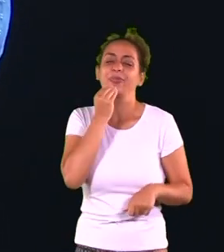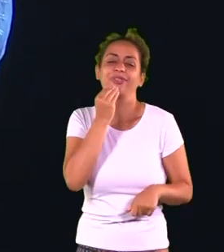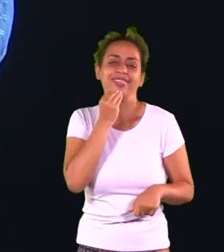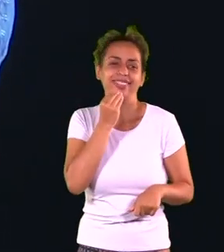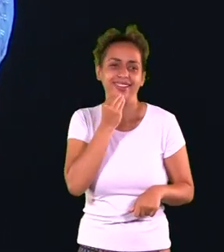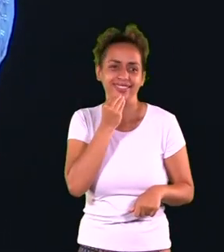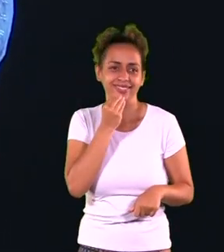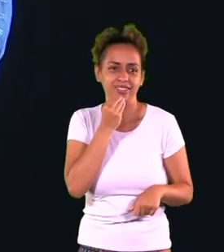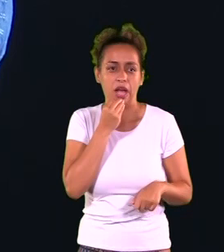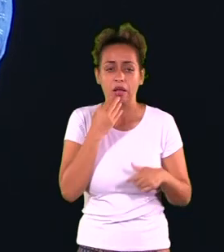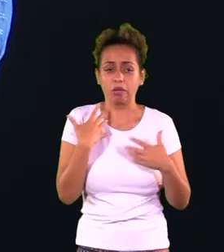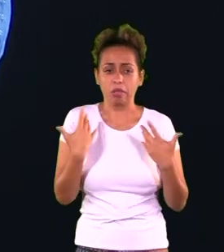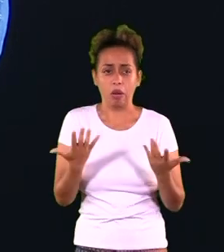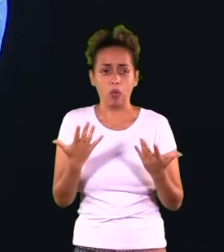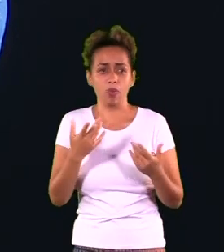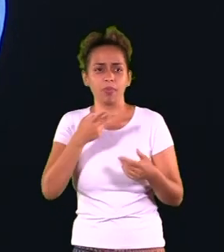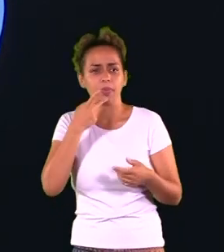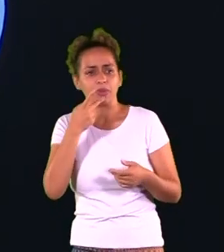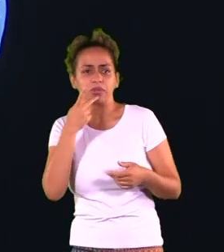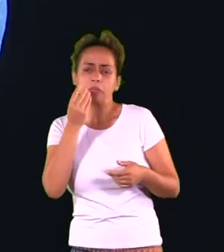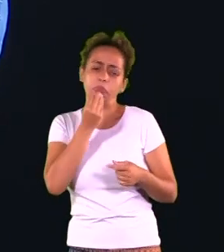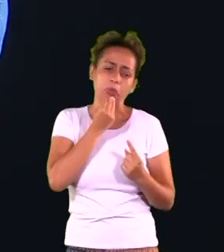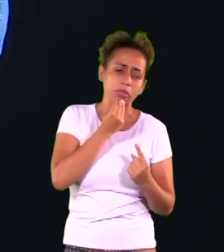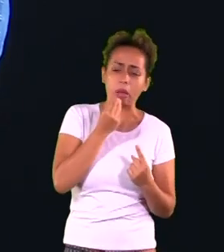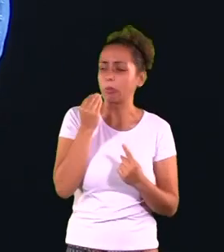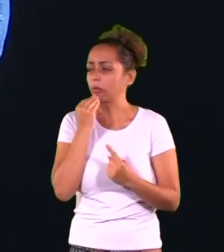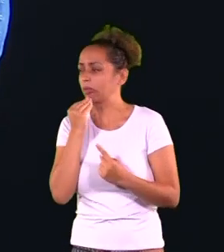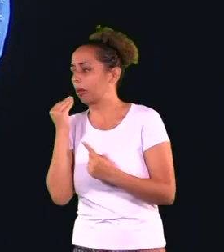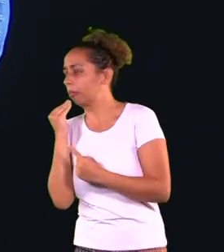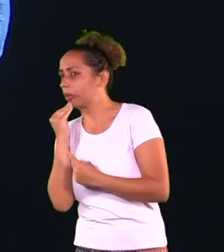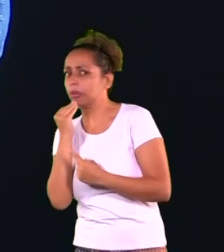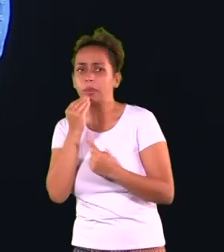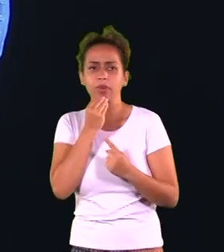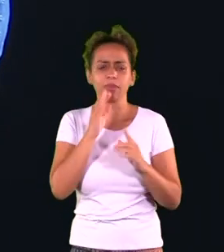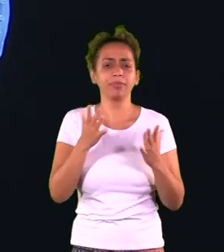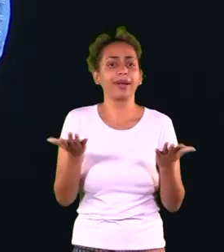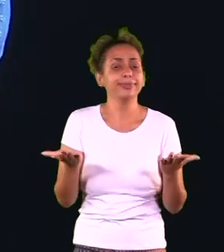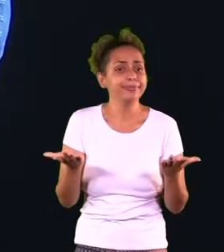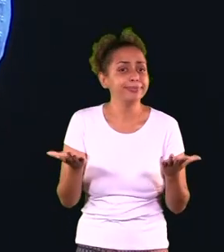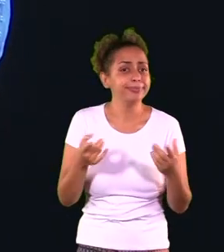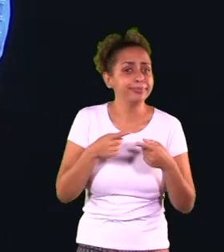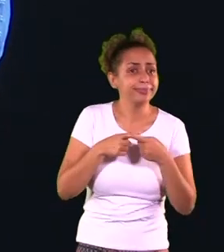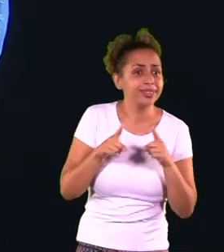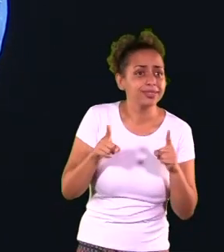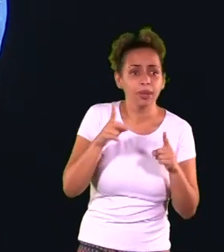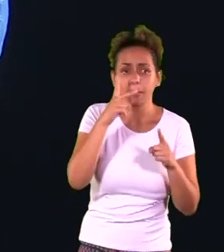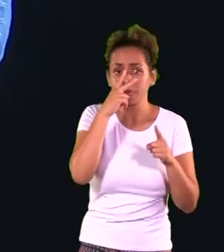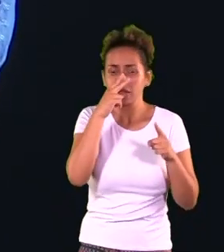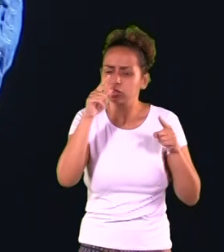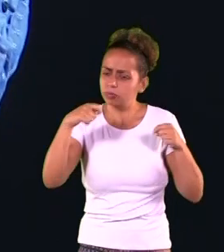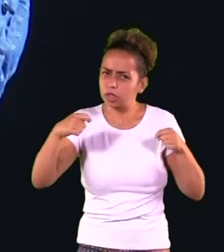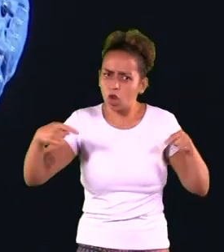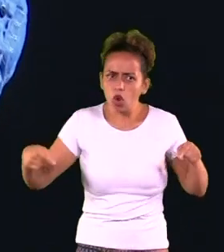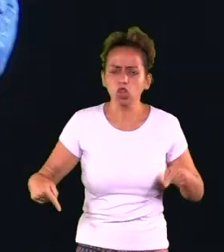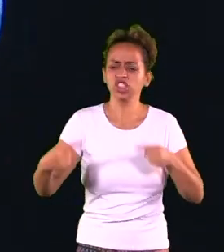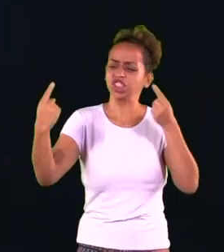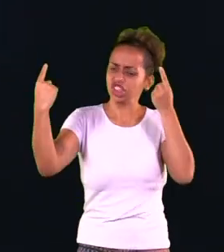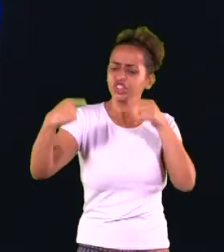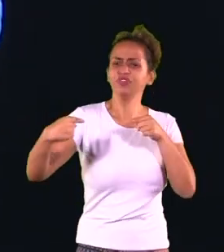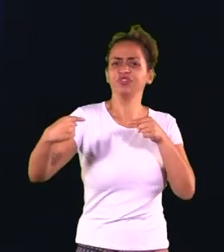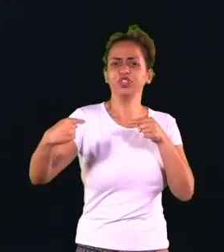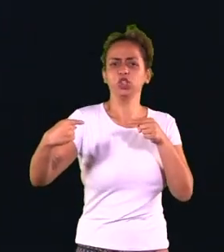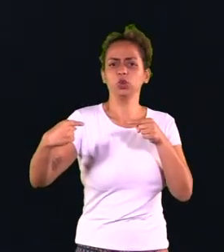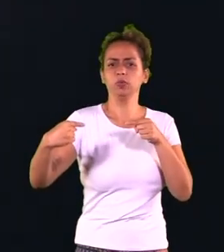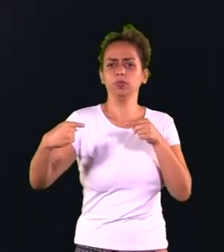vai chover no molhado a gente fala de oportunidades oportunidades e eu tenho um desafio a fazer a pessoas